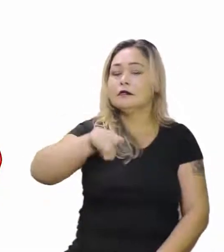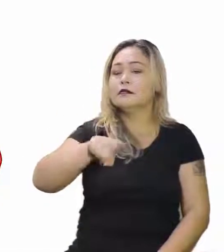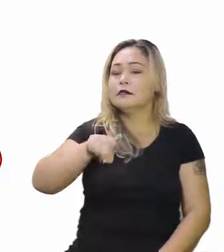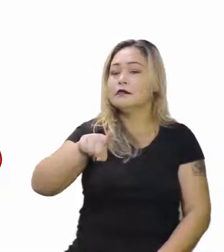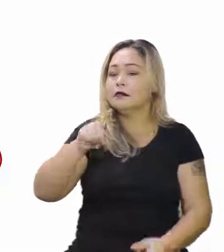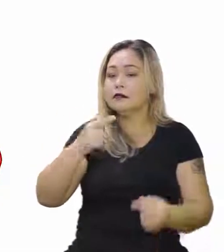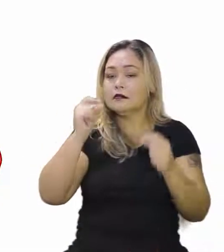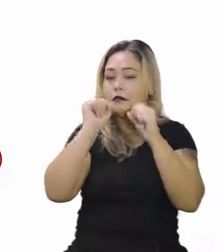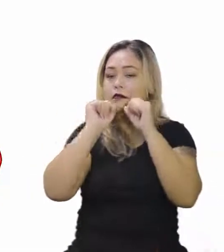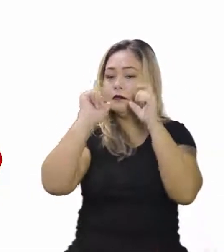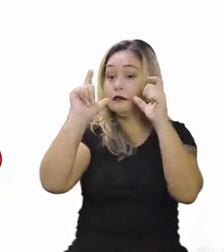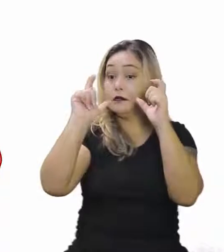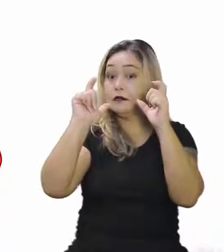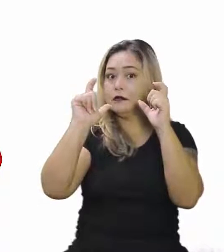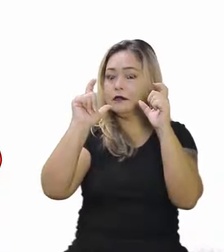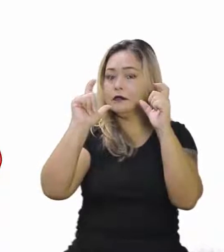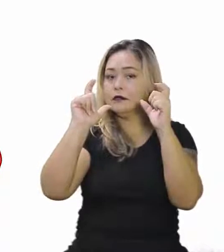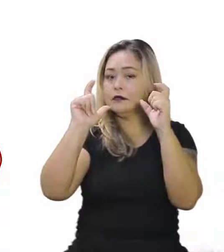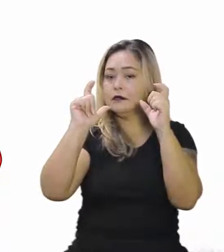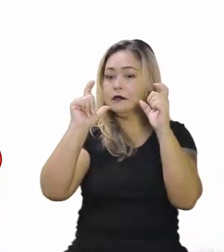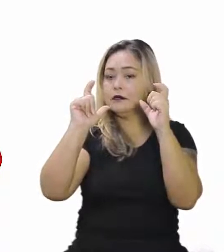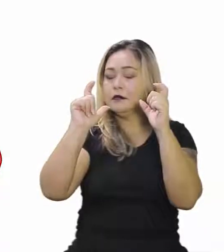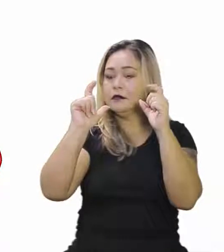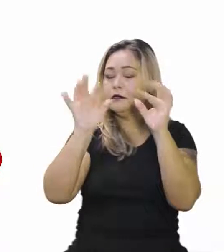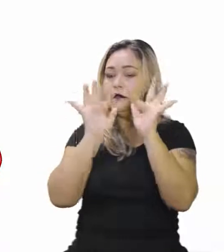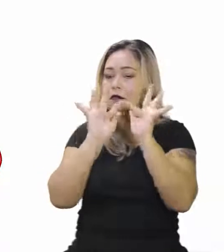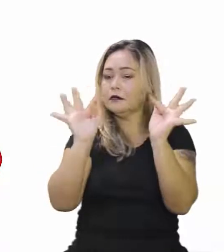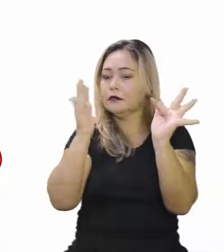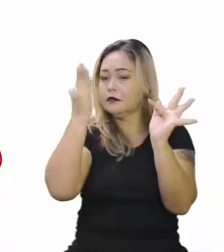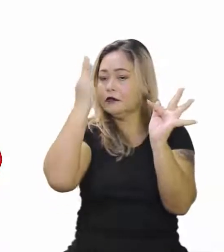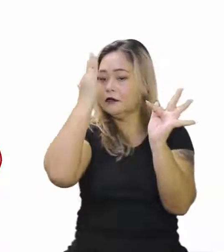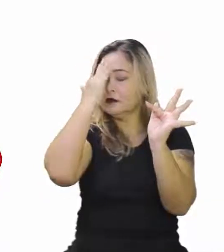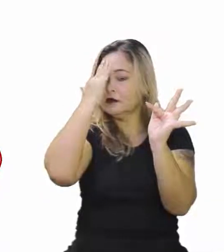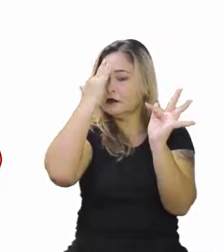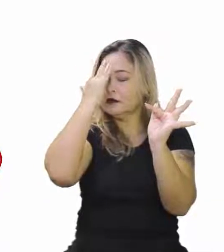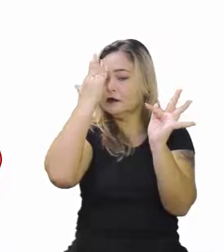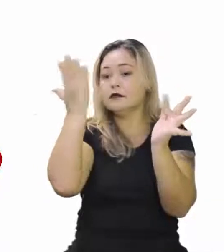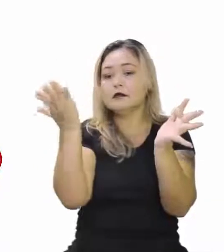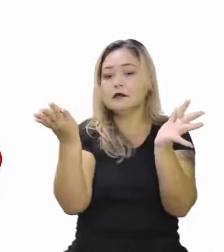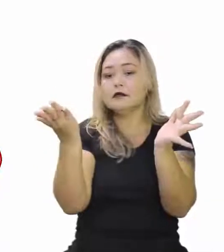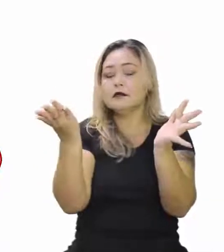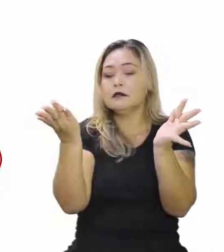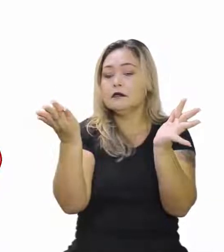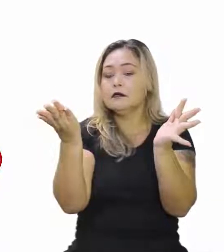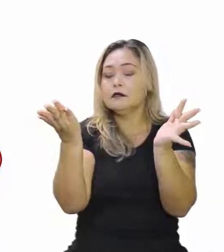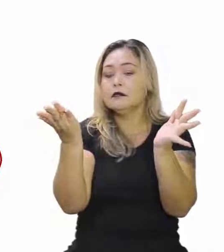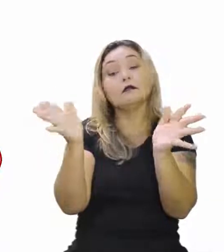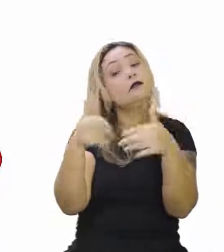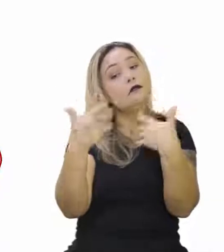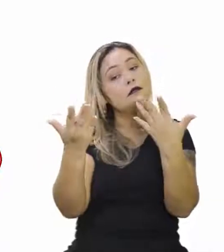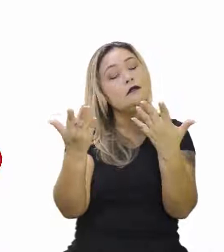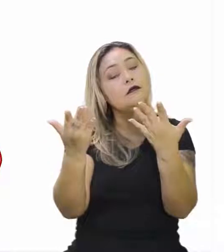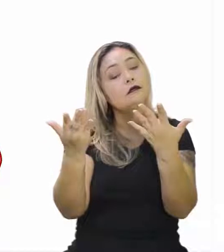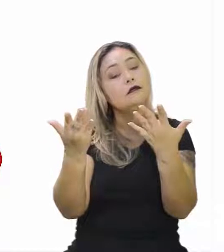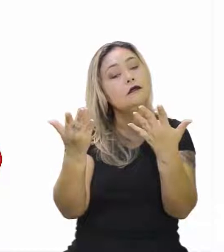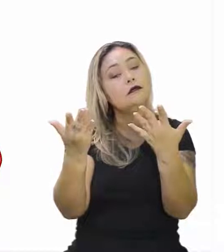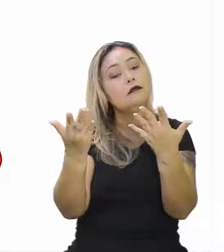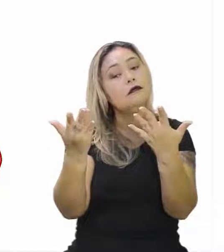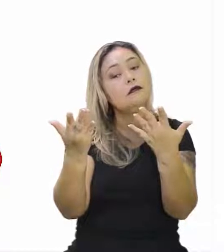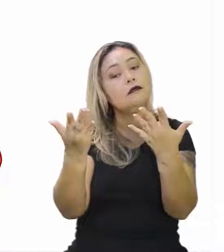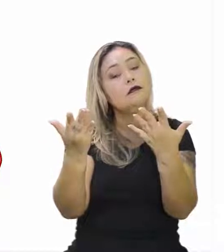já bem ligado. Que era muito simples de entender que estava muito, sei lá, muito